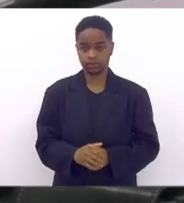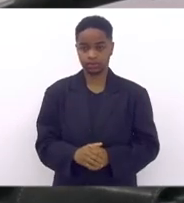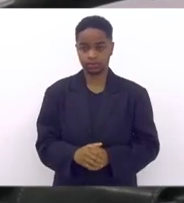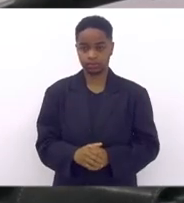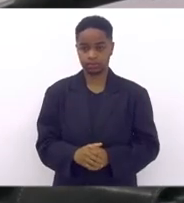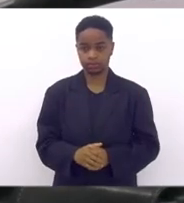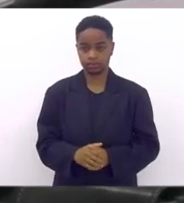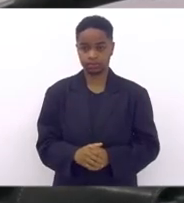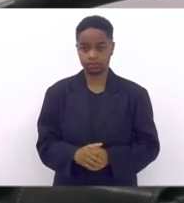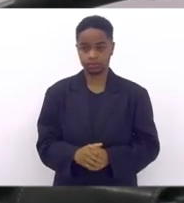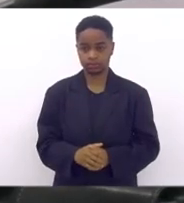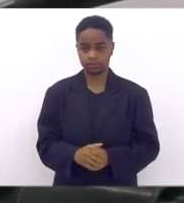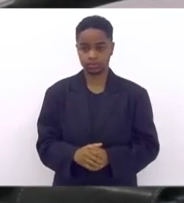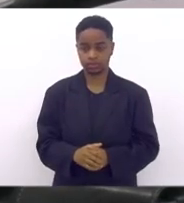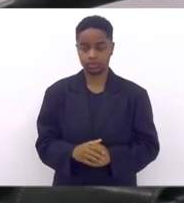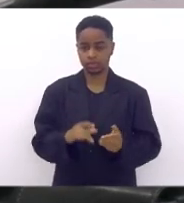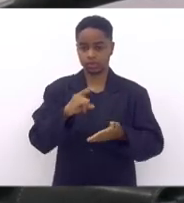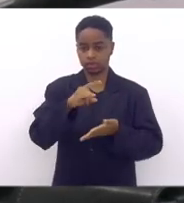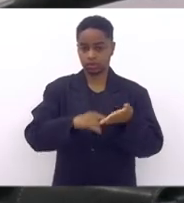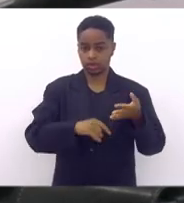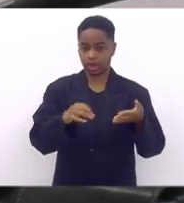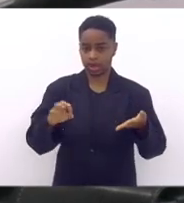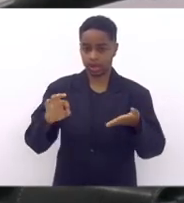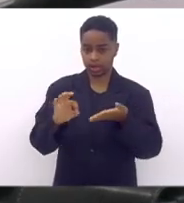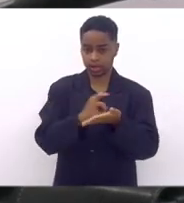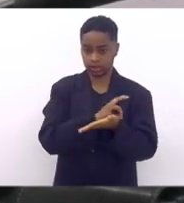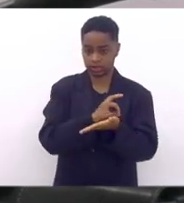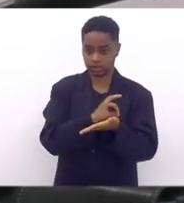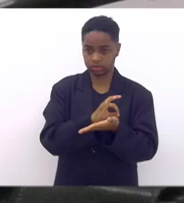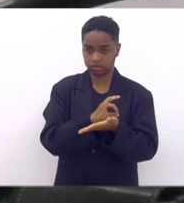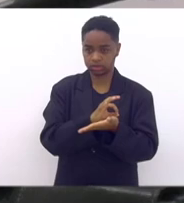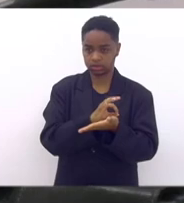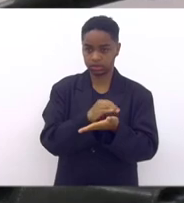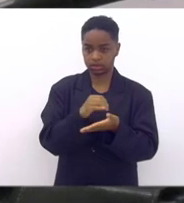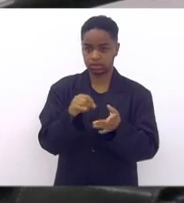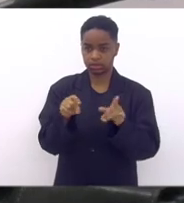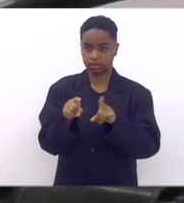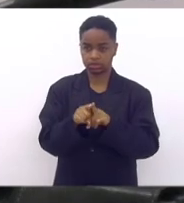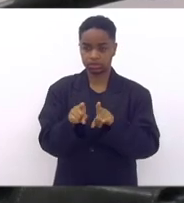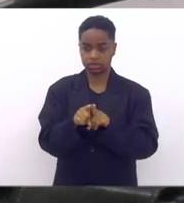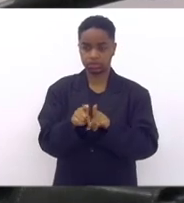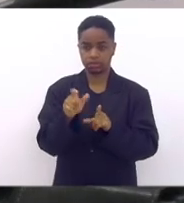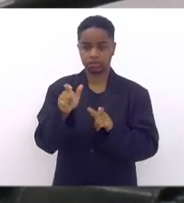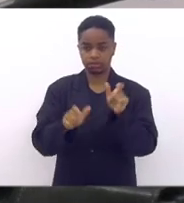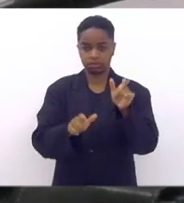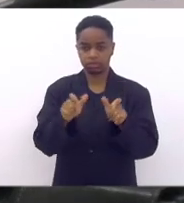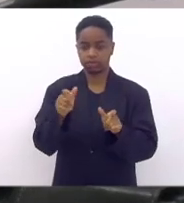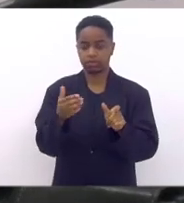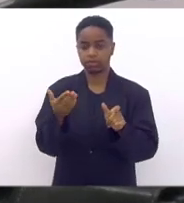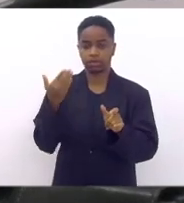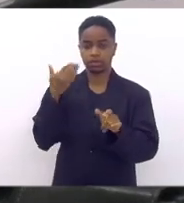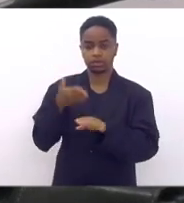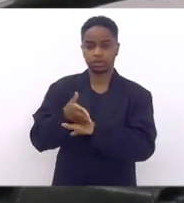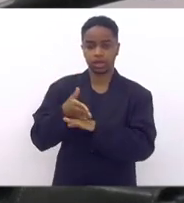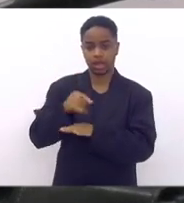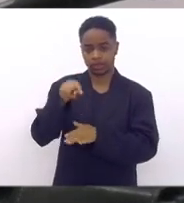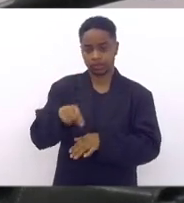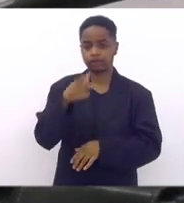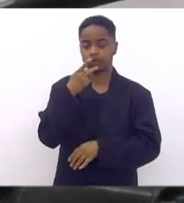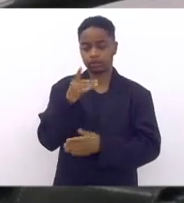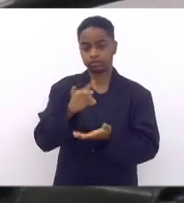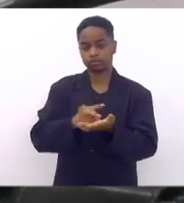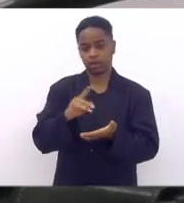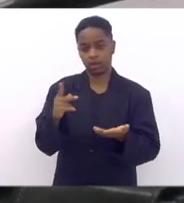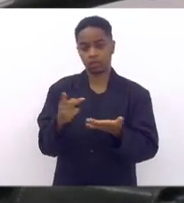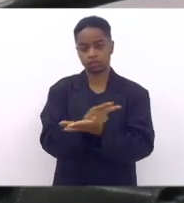foi um tempo que foi assinado e foi colado aqui pel aquele o aquele senhor Almirante teve aqui que ele reafirmou que isso aconteceu realmente